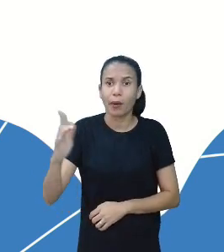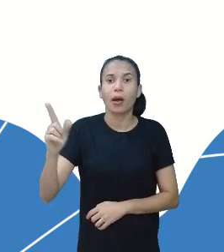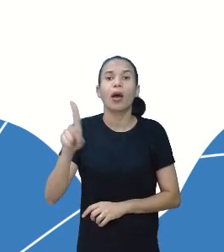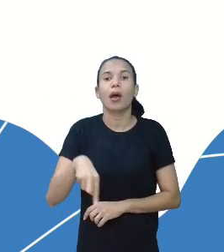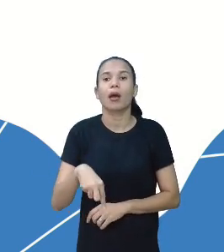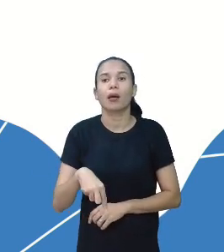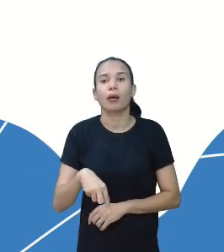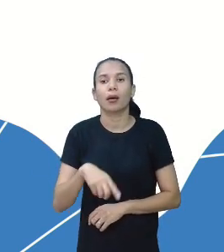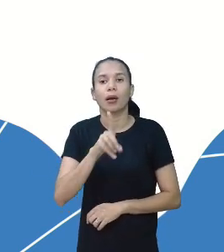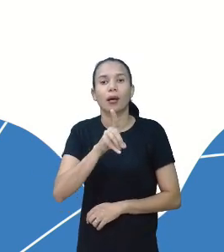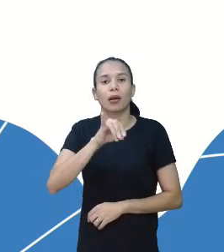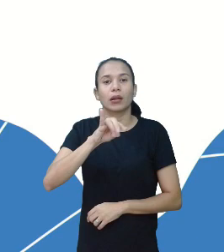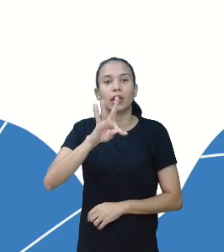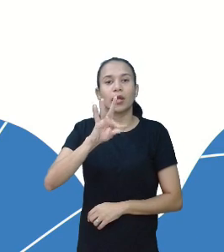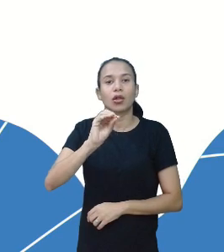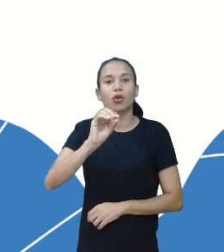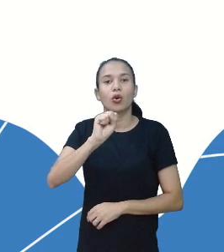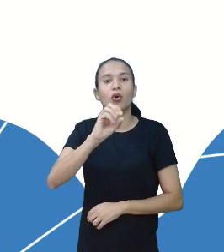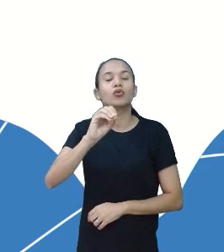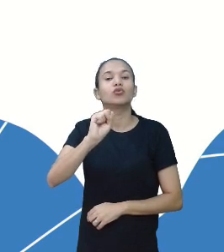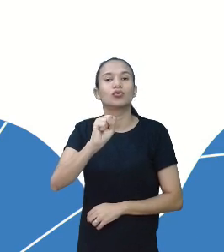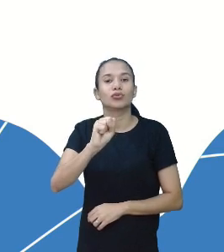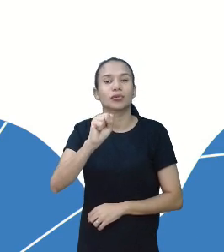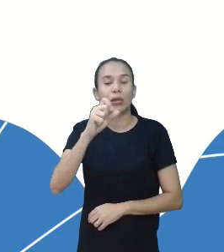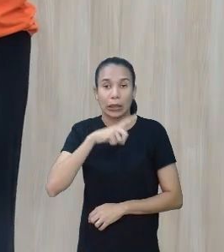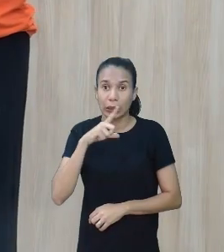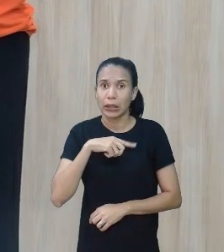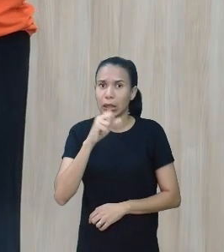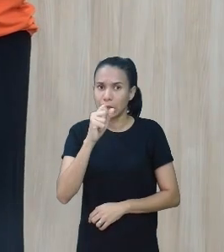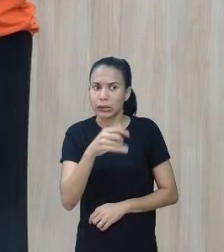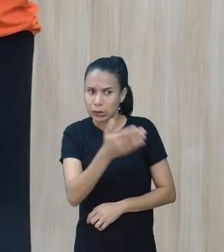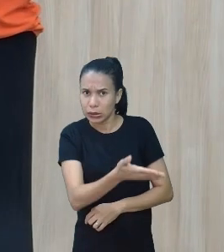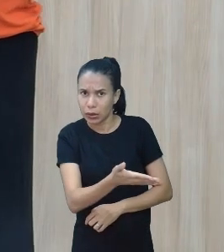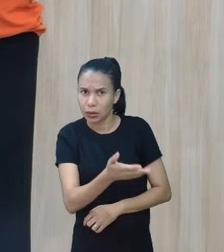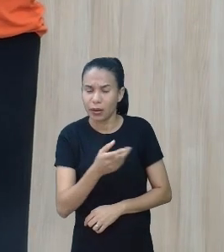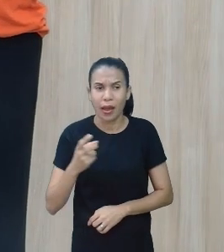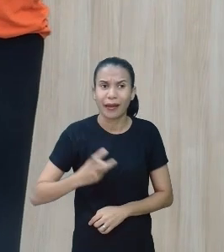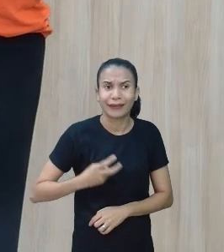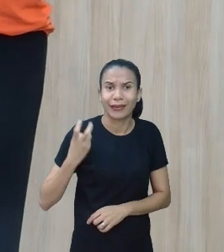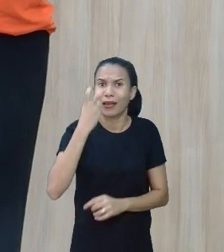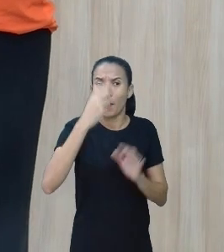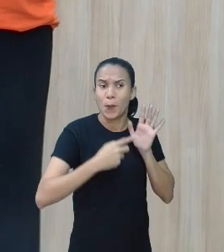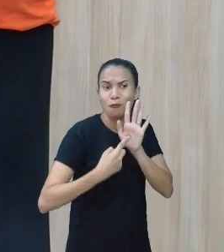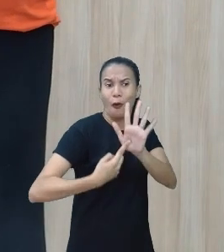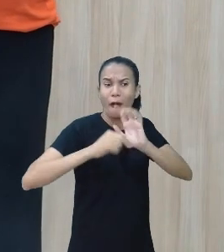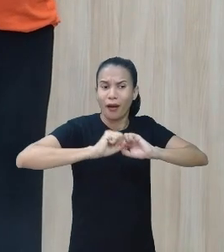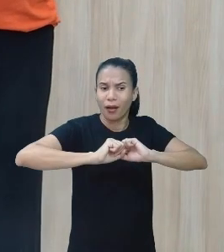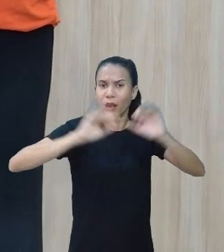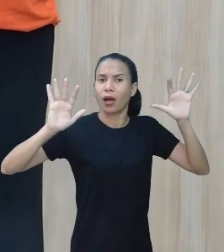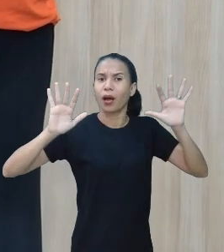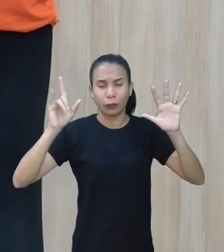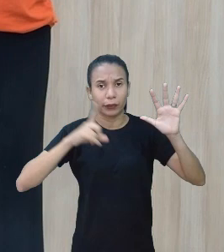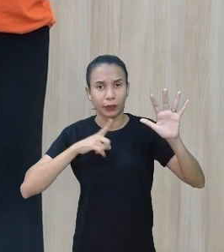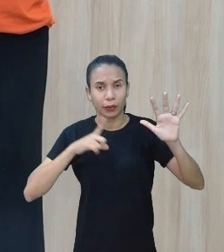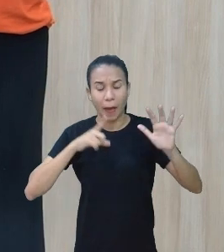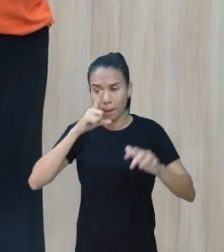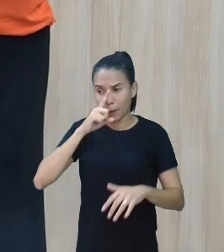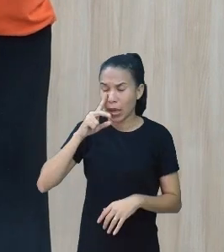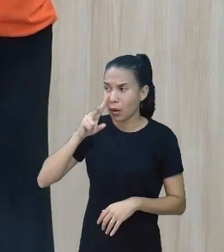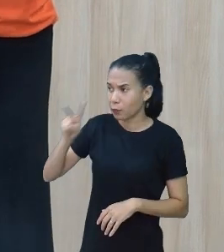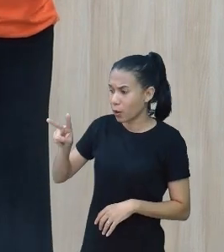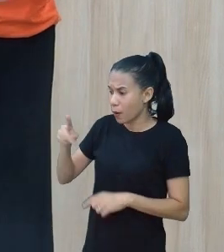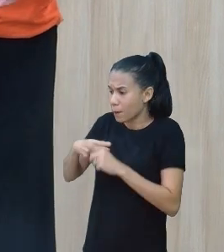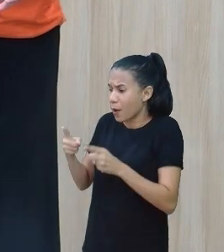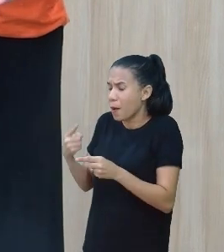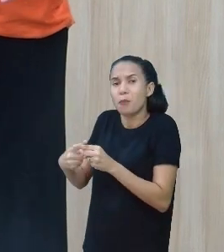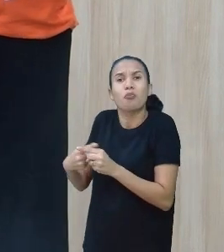quê? Ditosos, ou seja, eles estão ali, eles são gritantes, eles são perceptíveis. E aí a gente pergunta, mas por